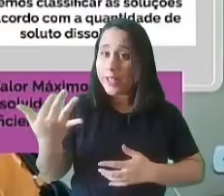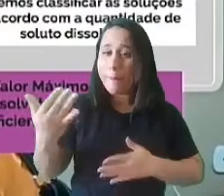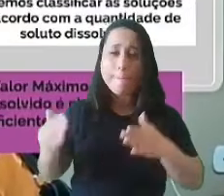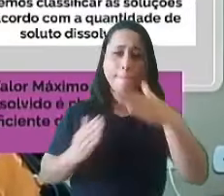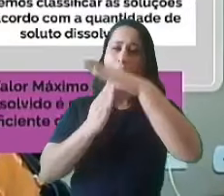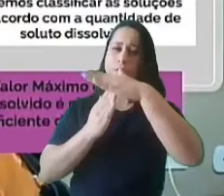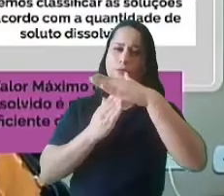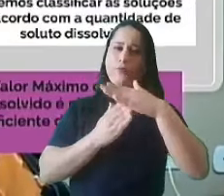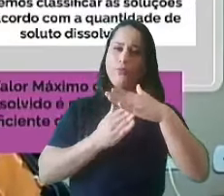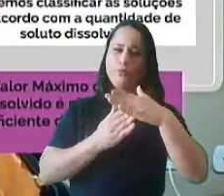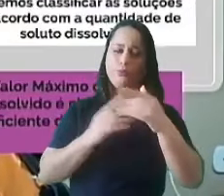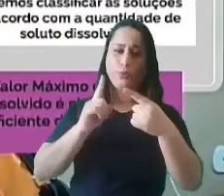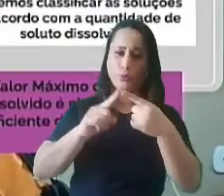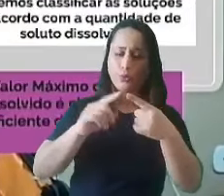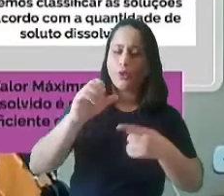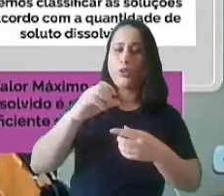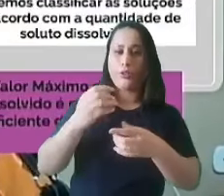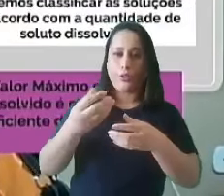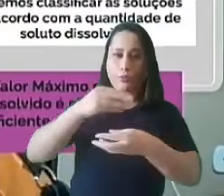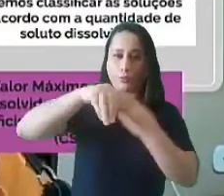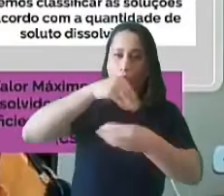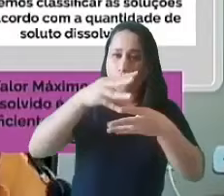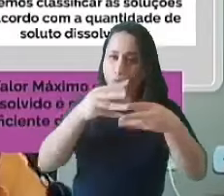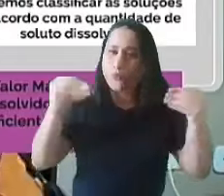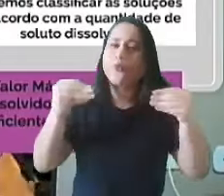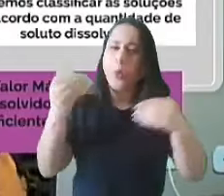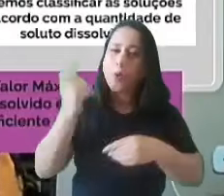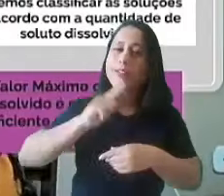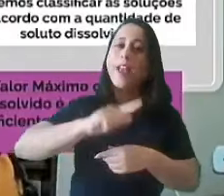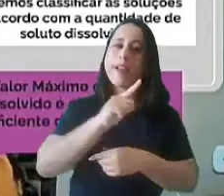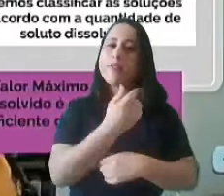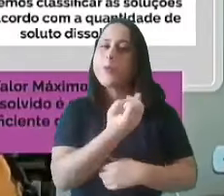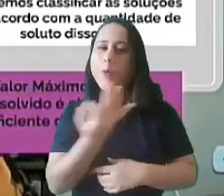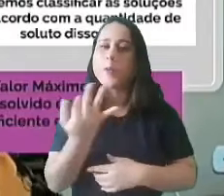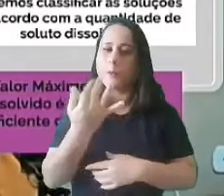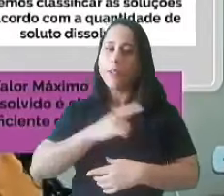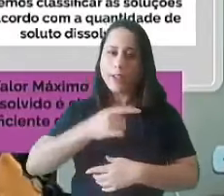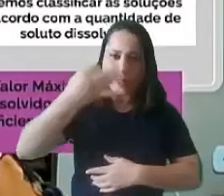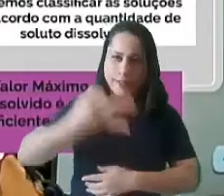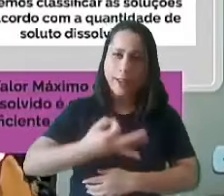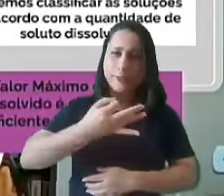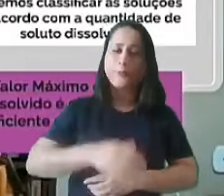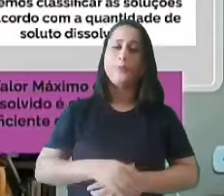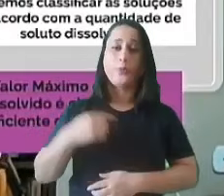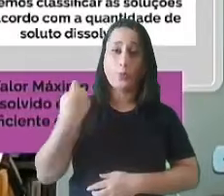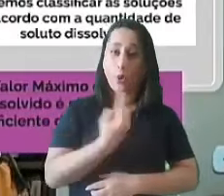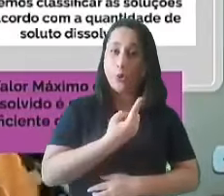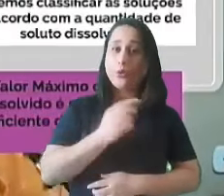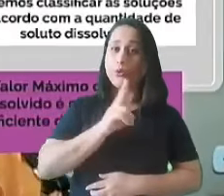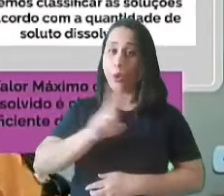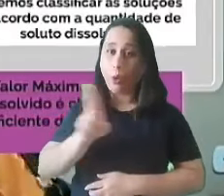dissolvido. E esse valor máximo de soluto, que é possível dissolver em determinada quantidade de